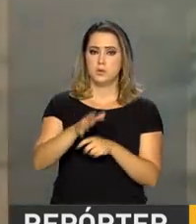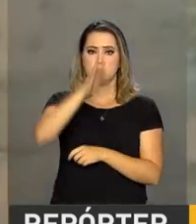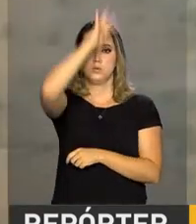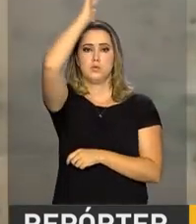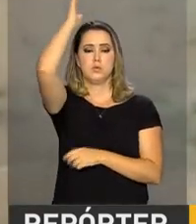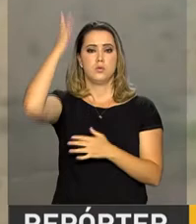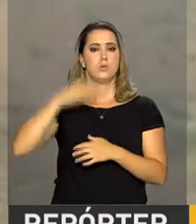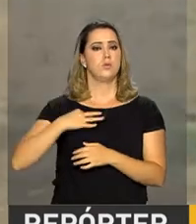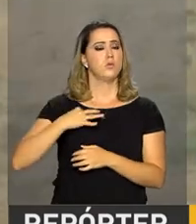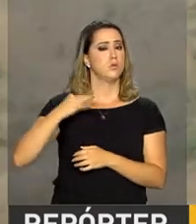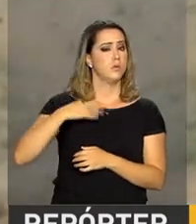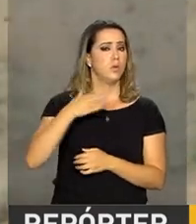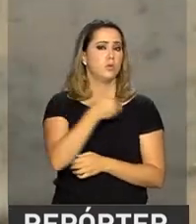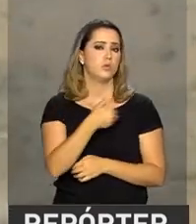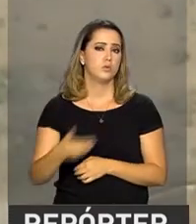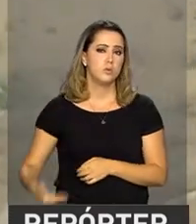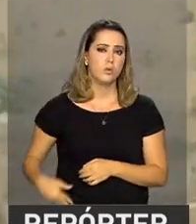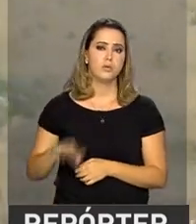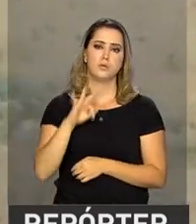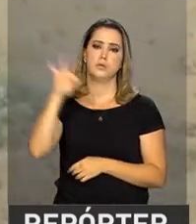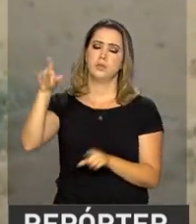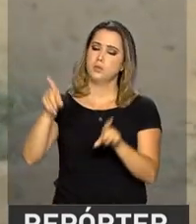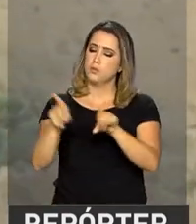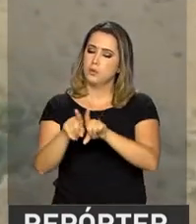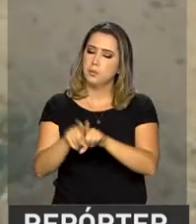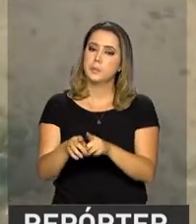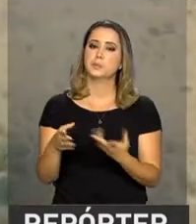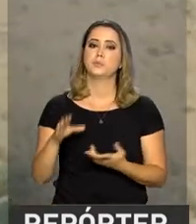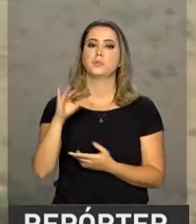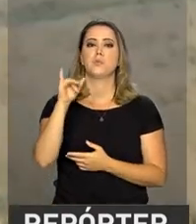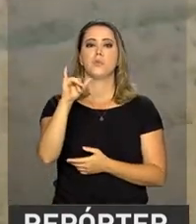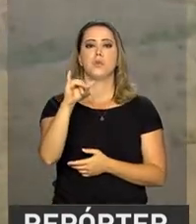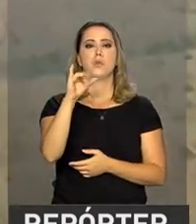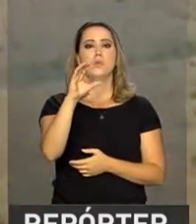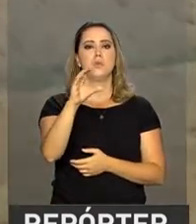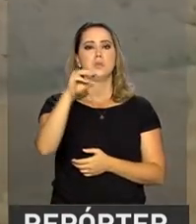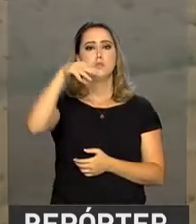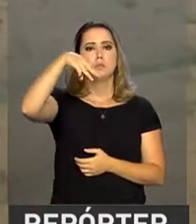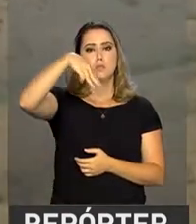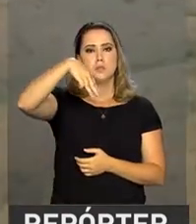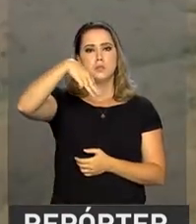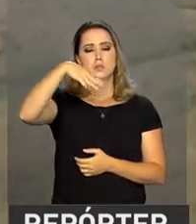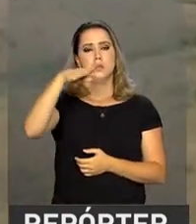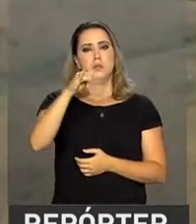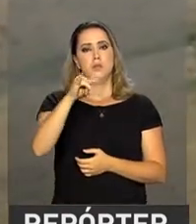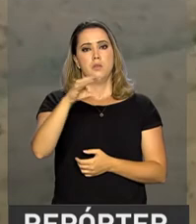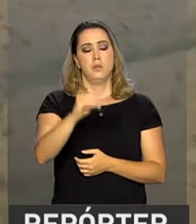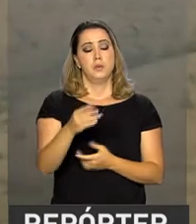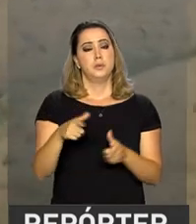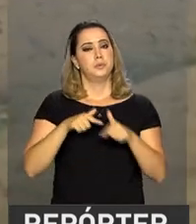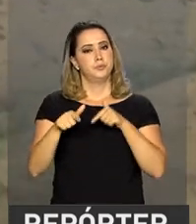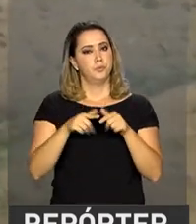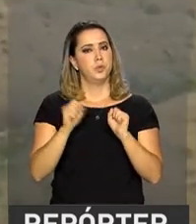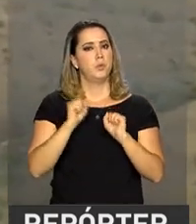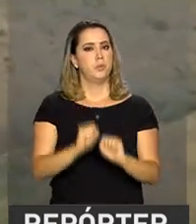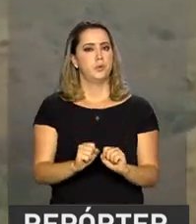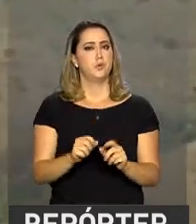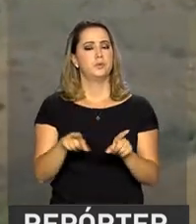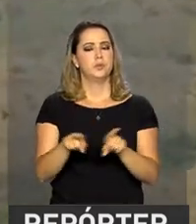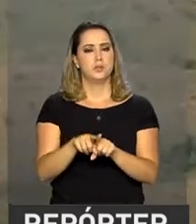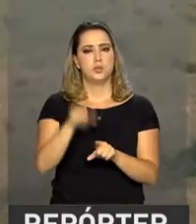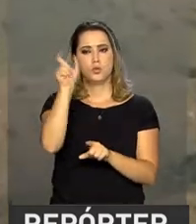e voluntários e do governo federal o icm bio vem trabalhando com a hipótese de que o fogo tenha sido intencional